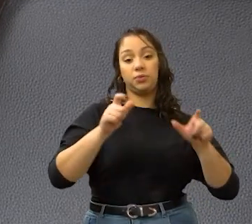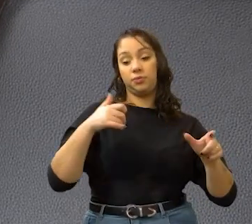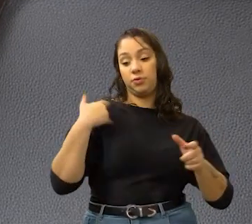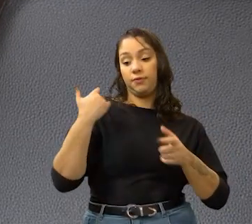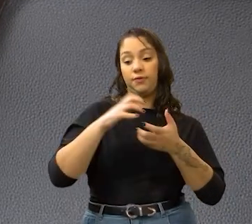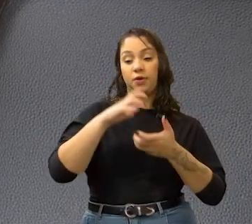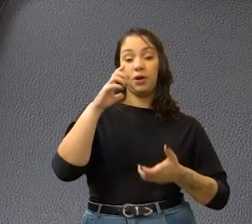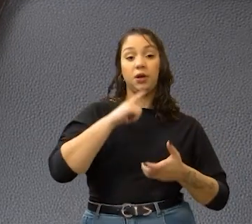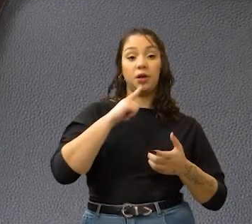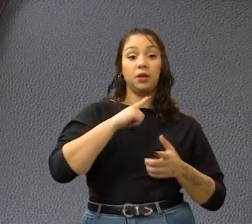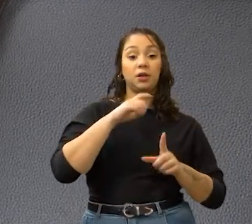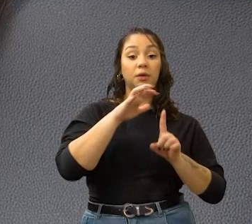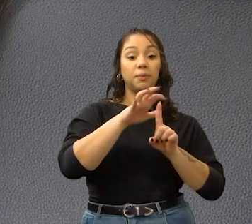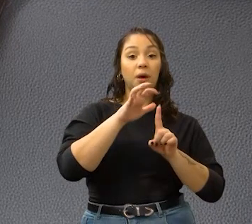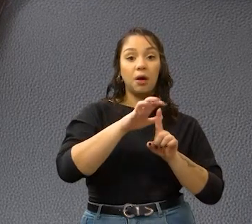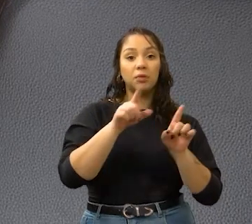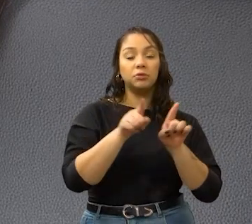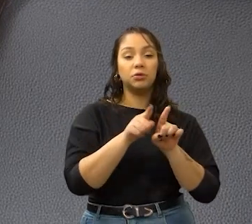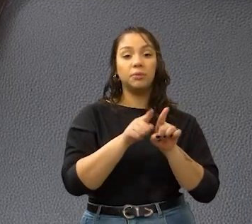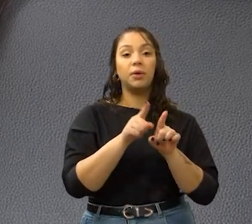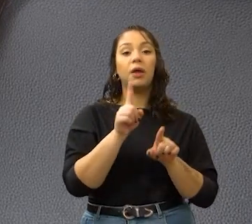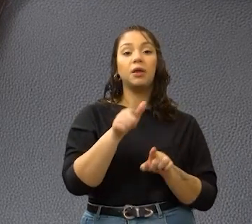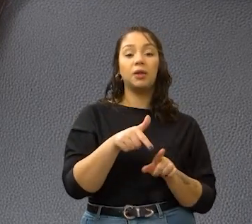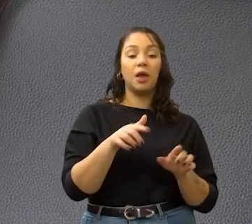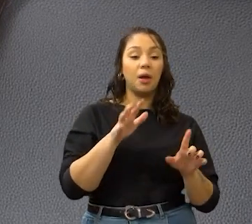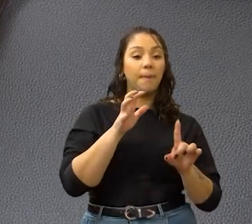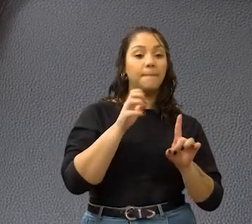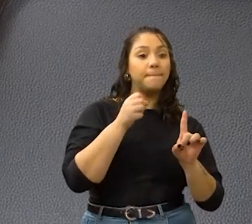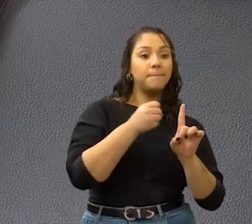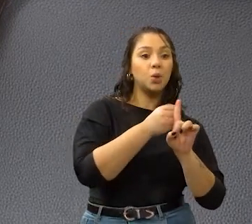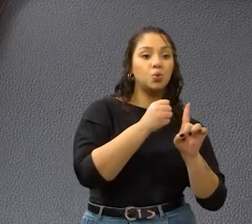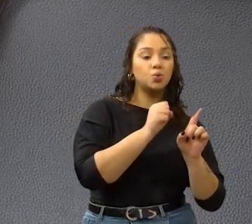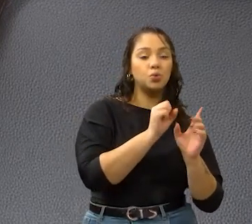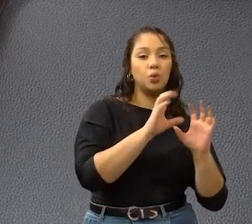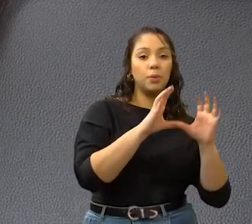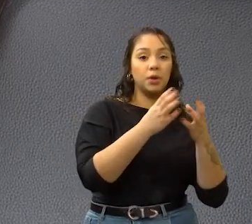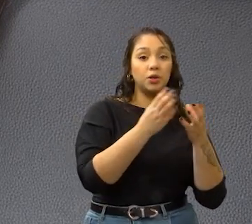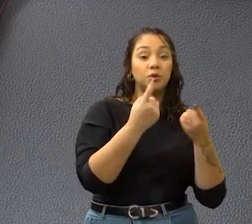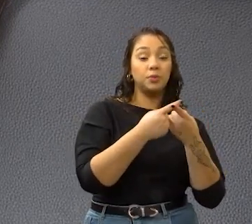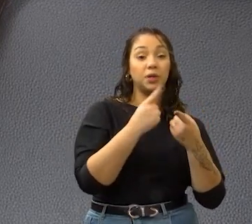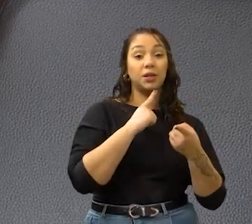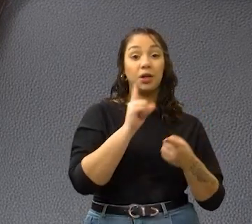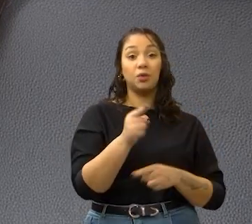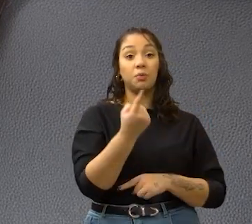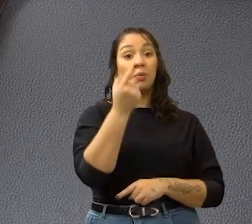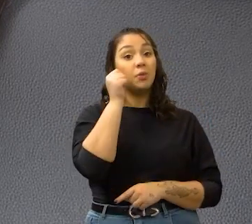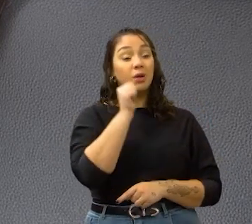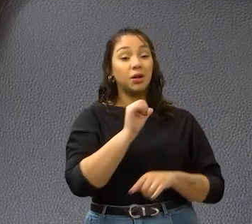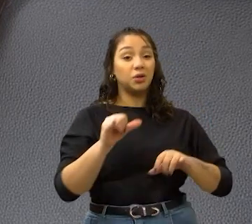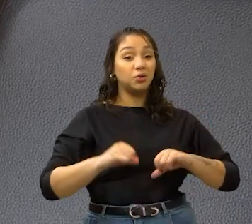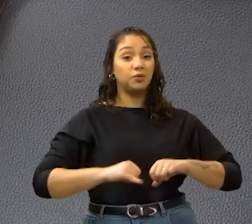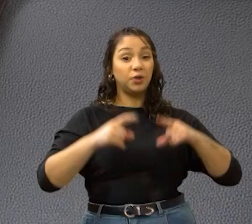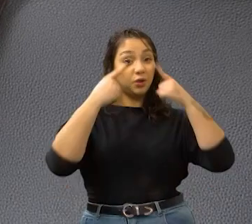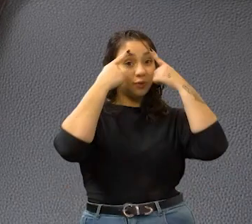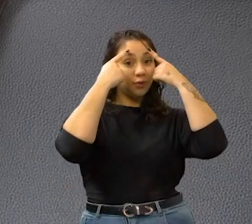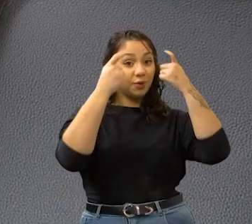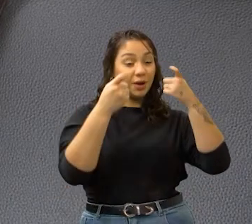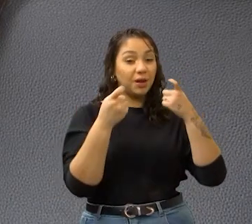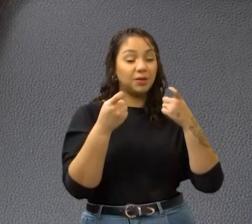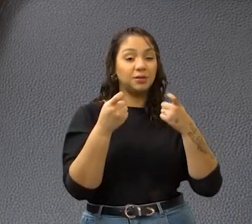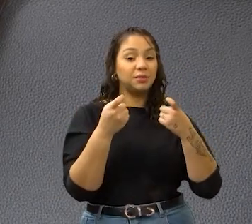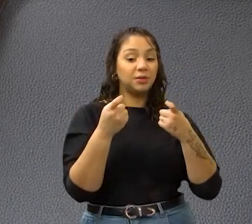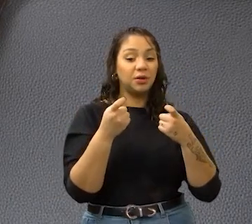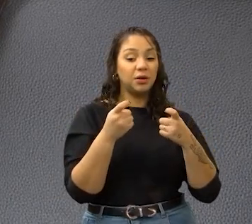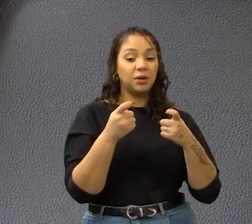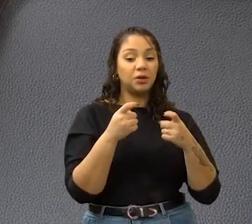mais velhos, que muitas vezes são impactados e cuidados ali, a gente está falando do impacto na comunidade, porque quando tem uma mulher sofrendo violência